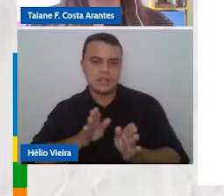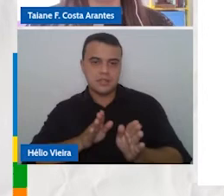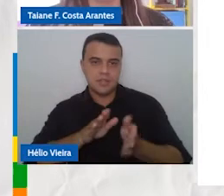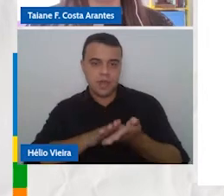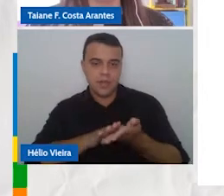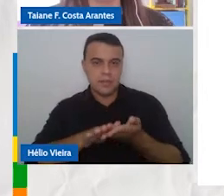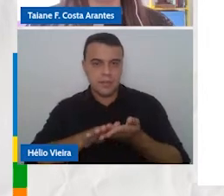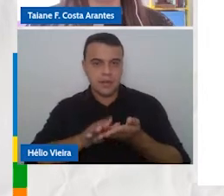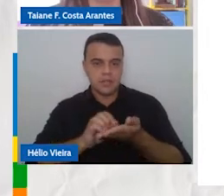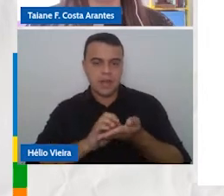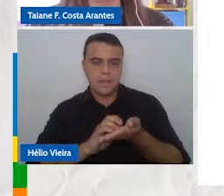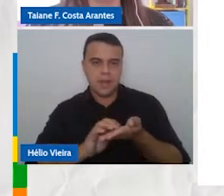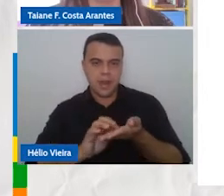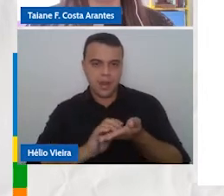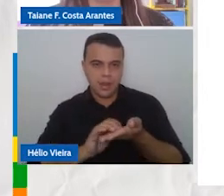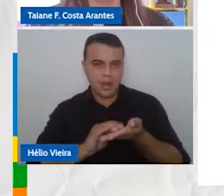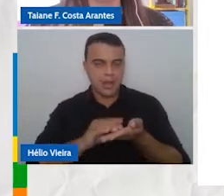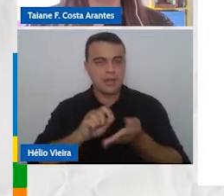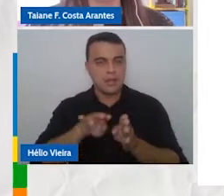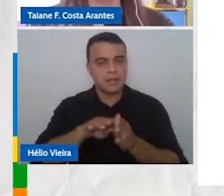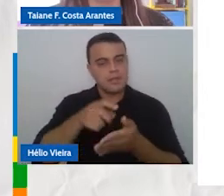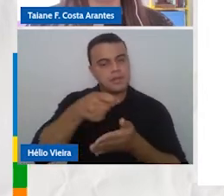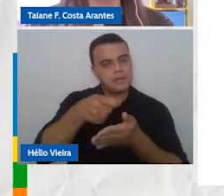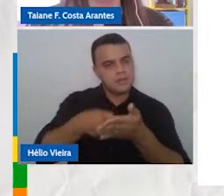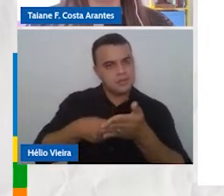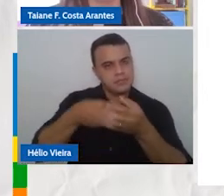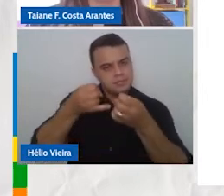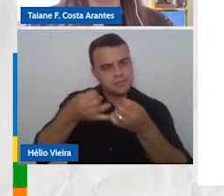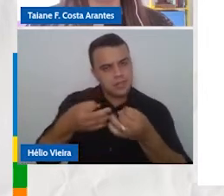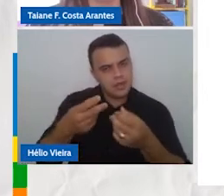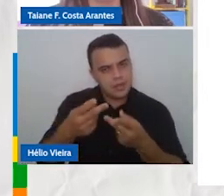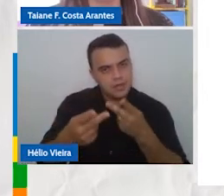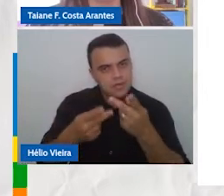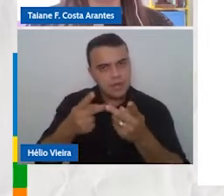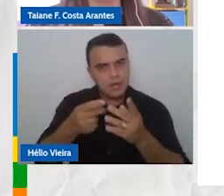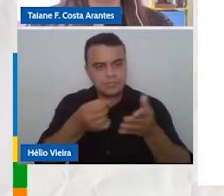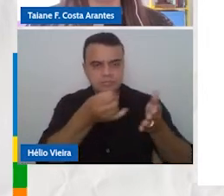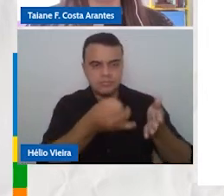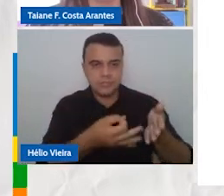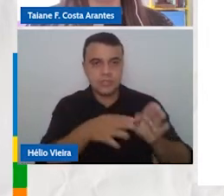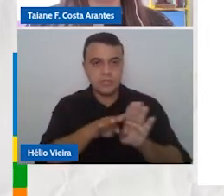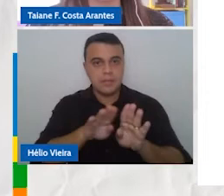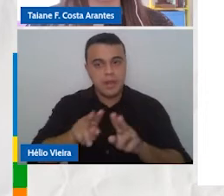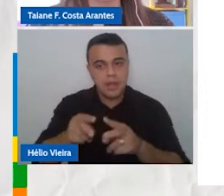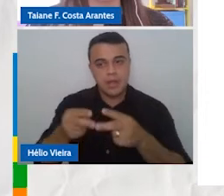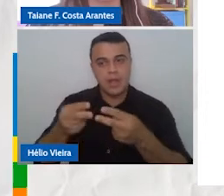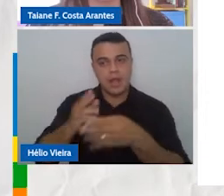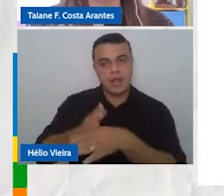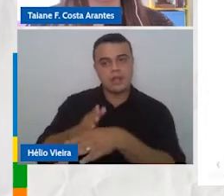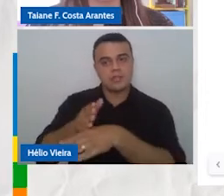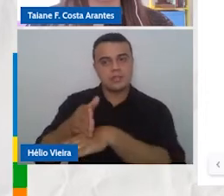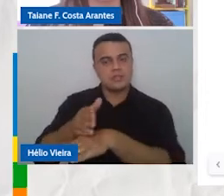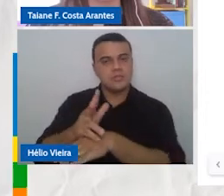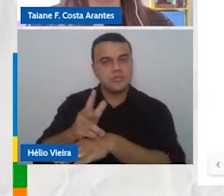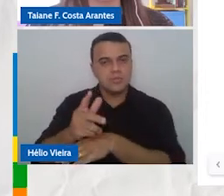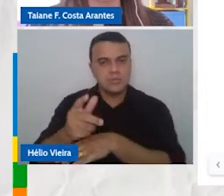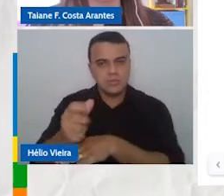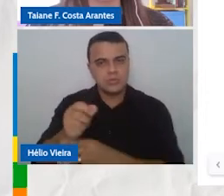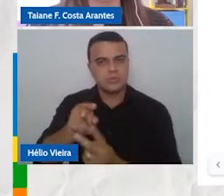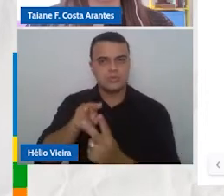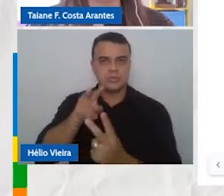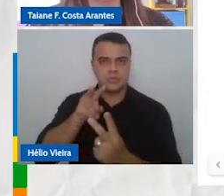impresso em braille e texto, com descrição comentada da obra e link para acesso aos conteúdos